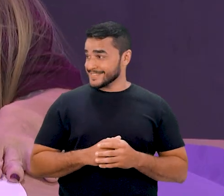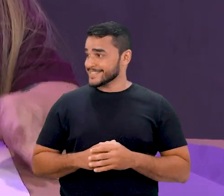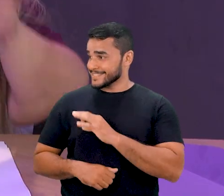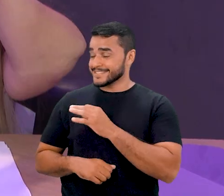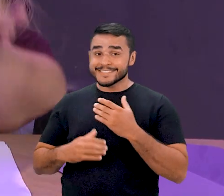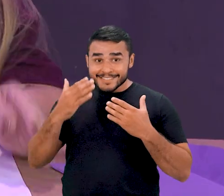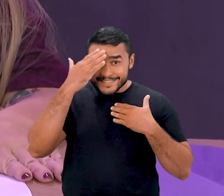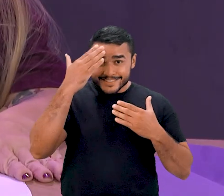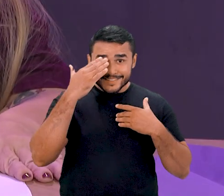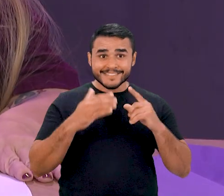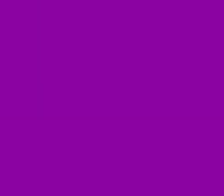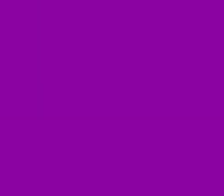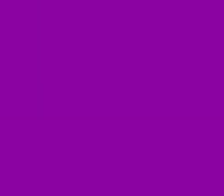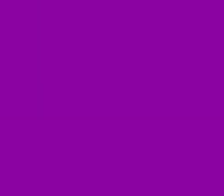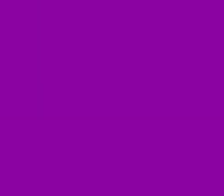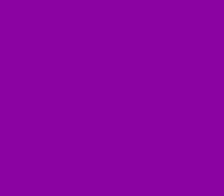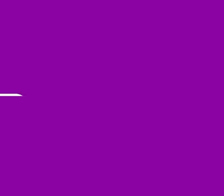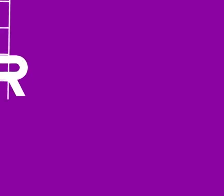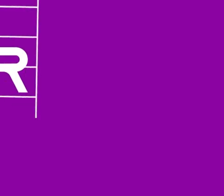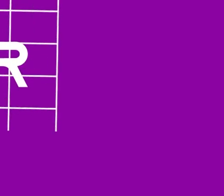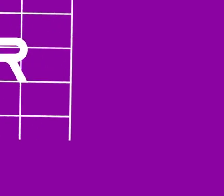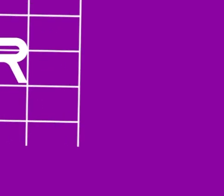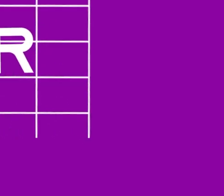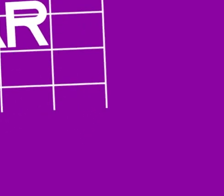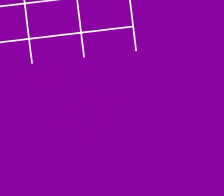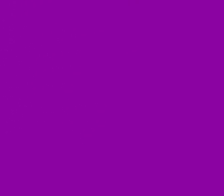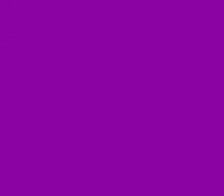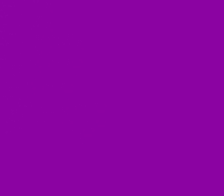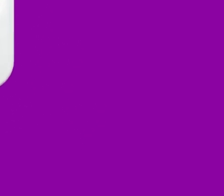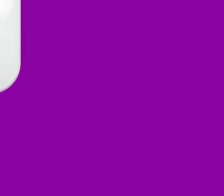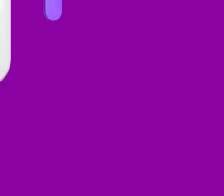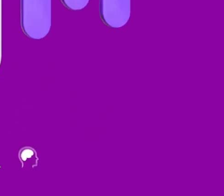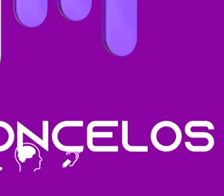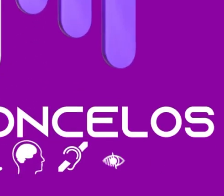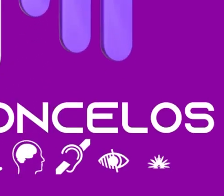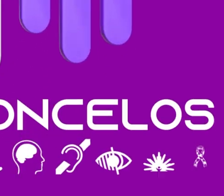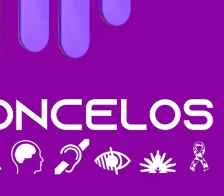Obrigada. Então, até o próximo programa.